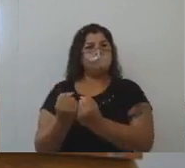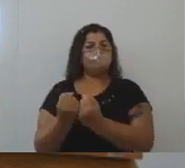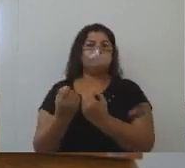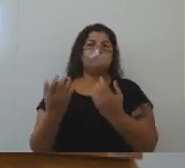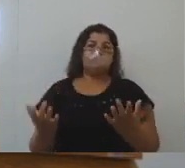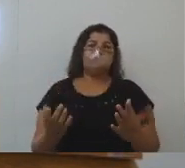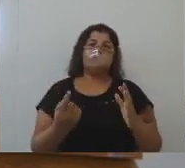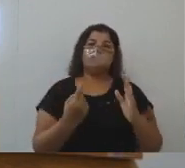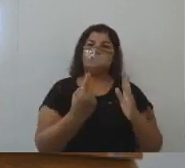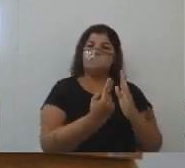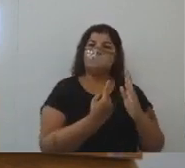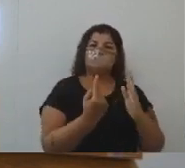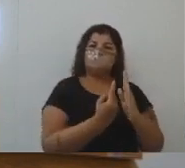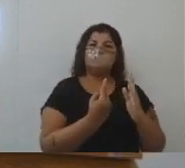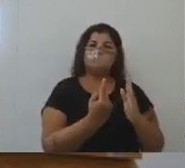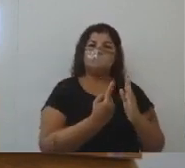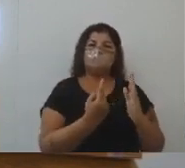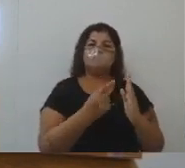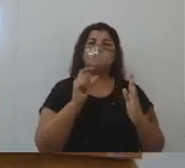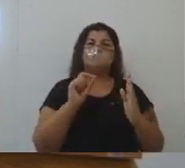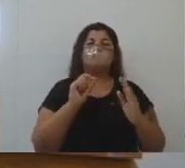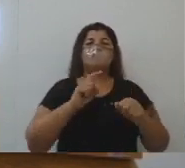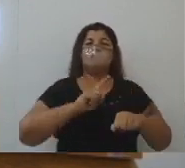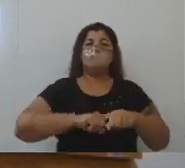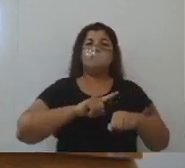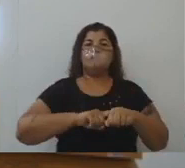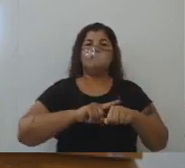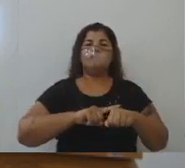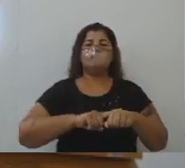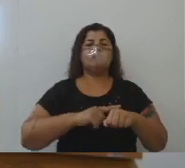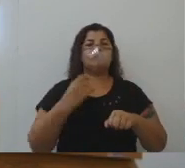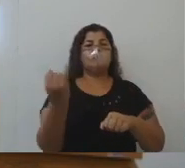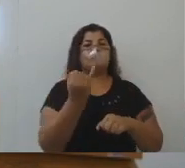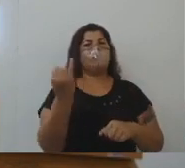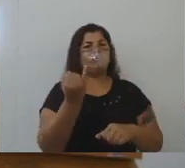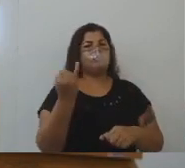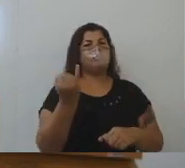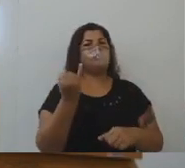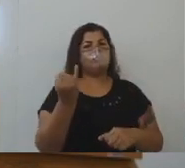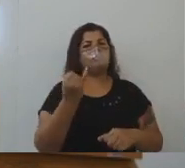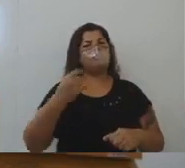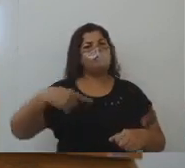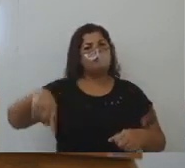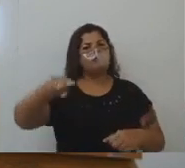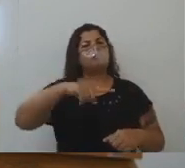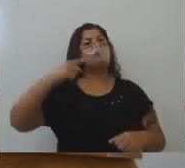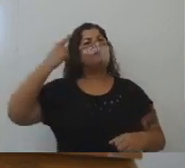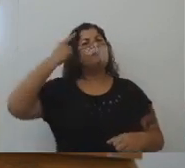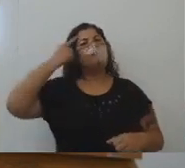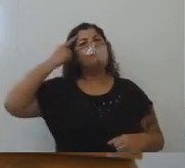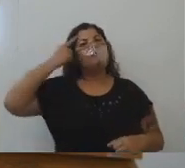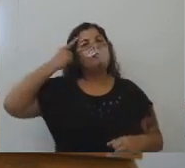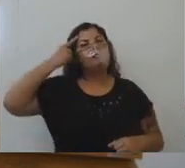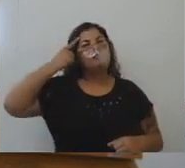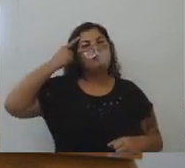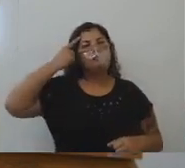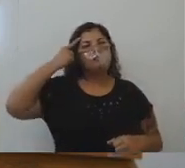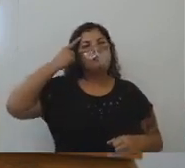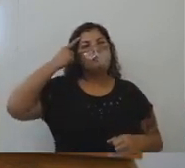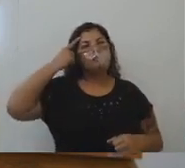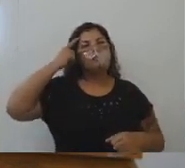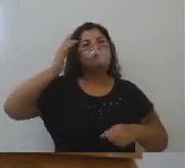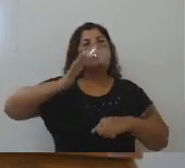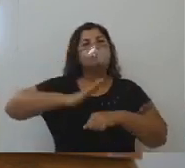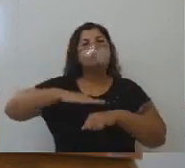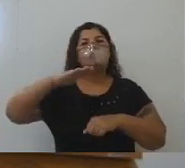que o isolamento social é um momento especialíssimo para que a gente possa pensar